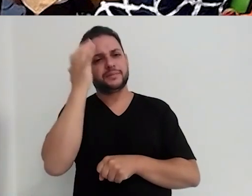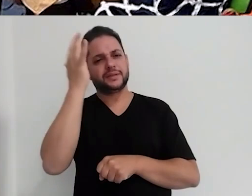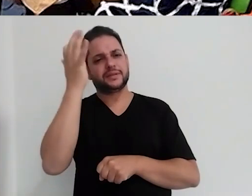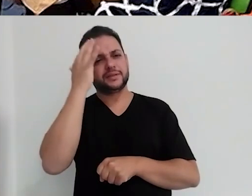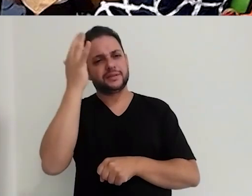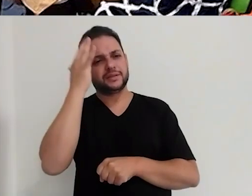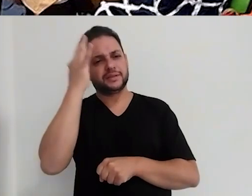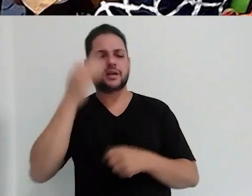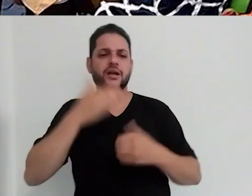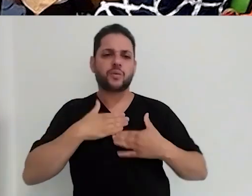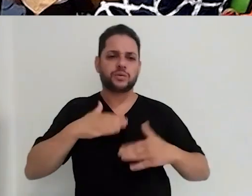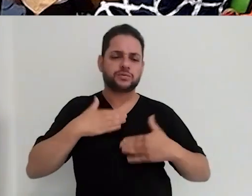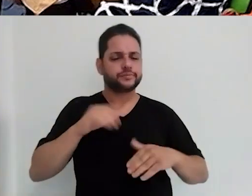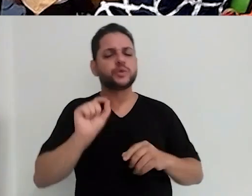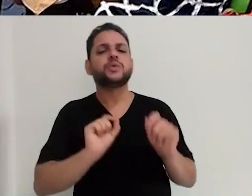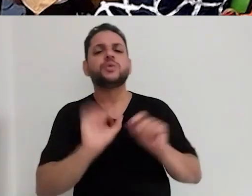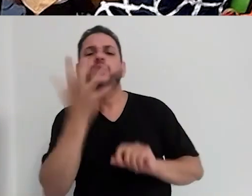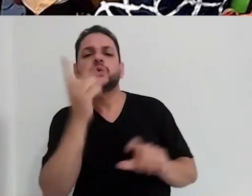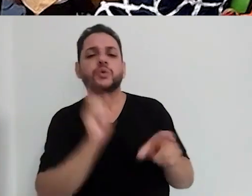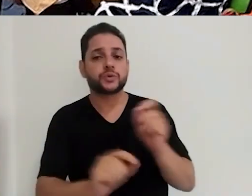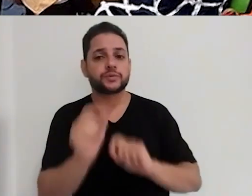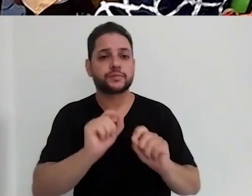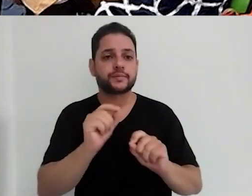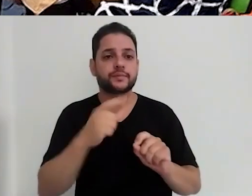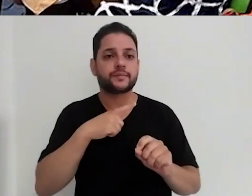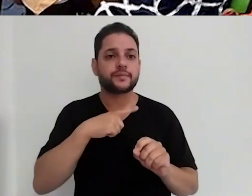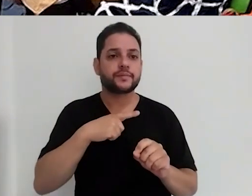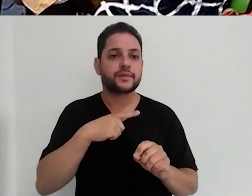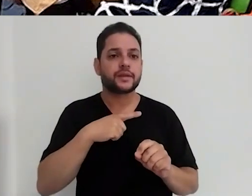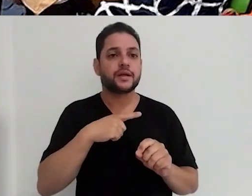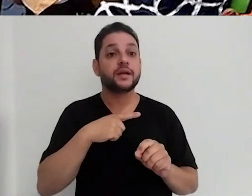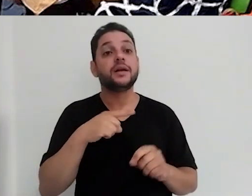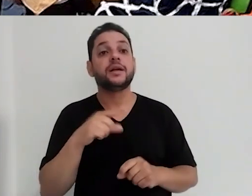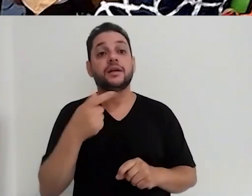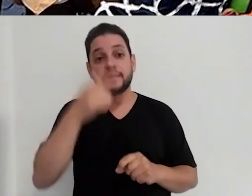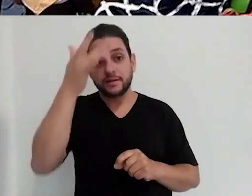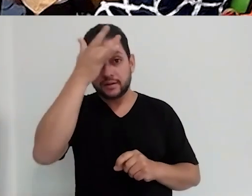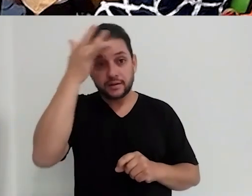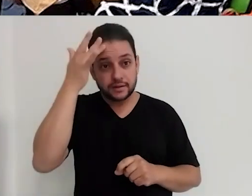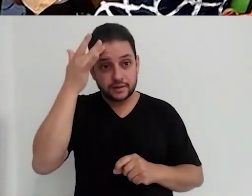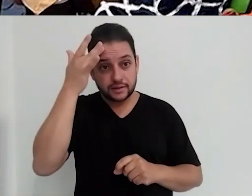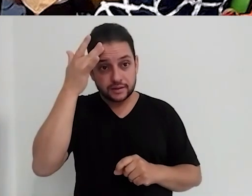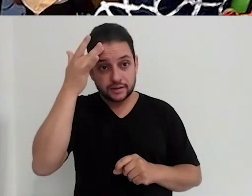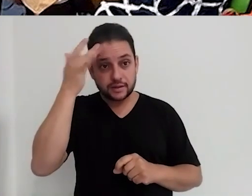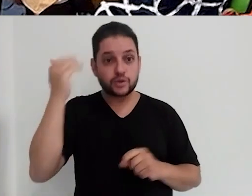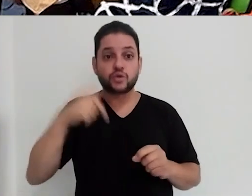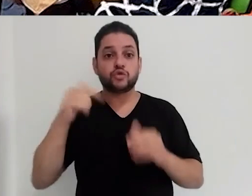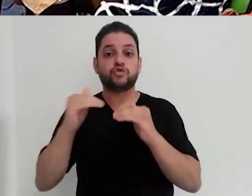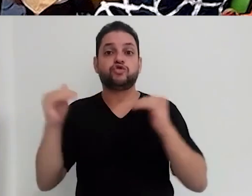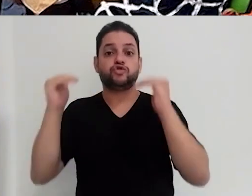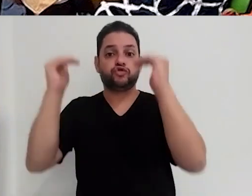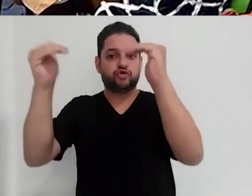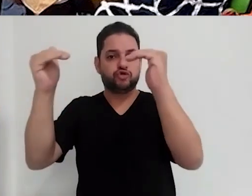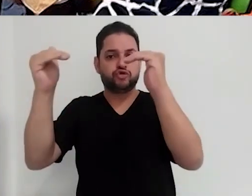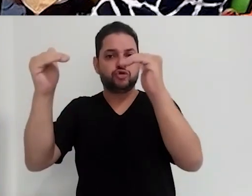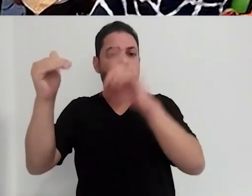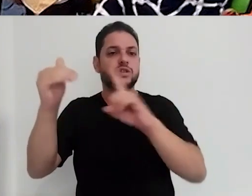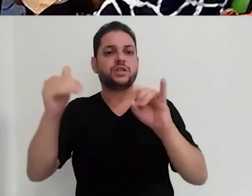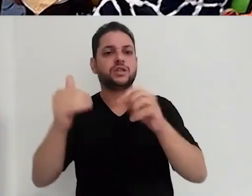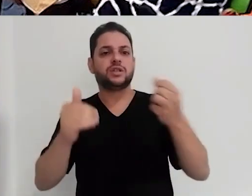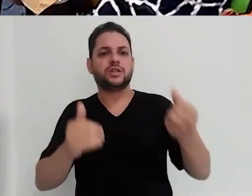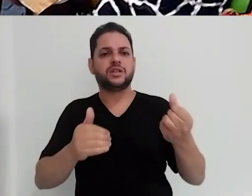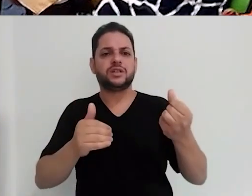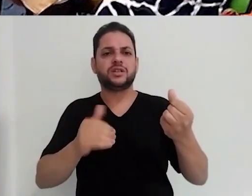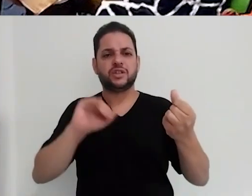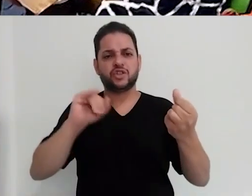o que está acontecendo. Então, eu estava pensando, no caso das pessoas de alta patente que participaram do 6 de janeiro, que a gente sabe